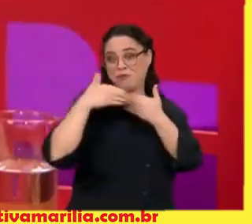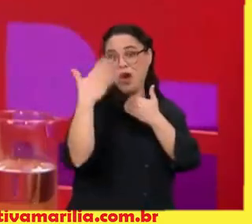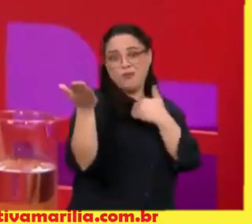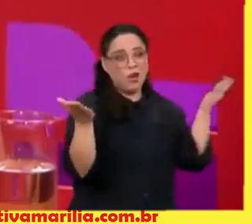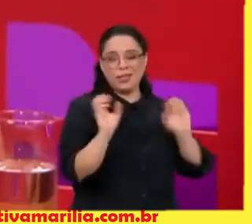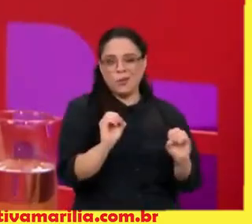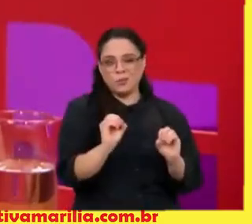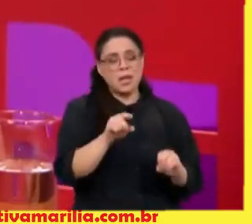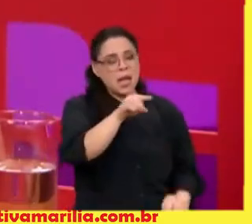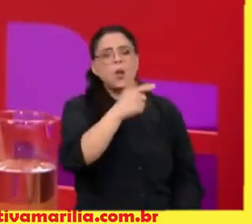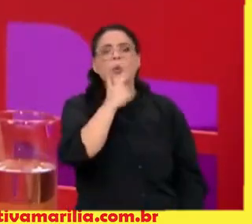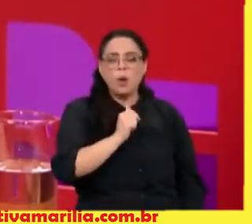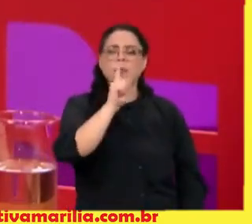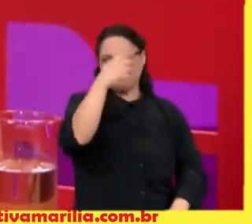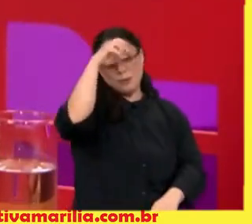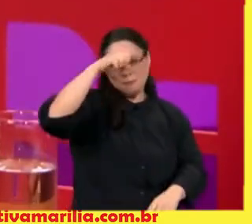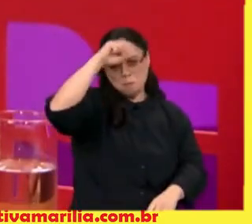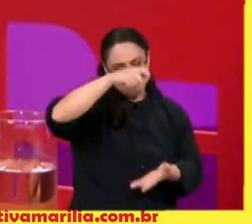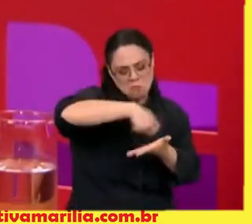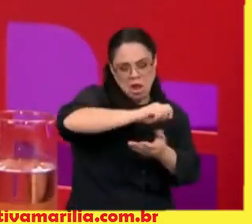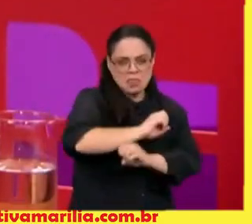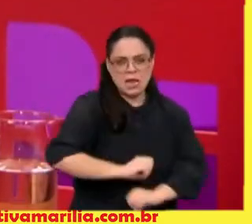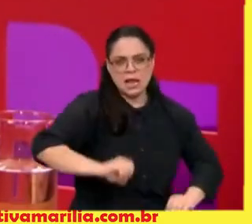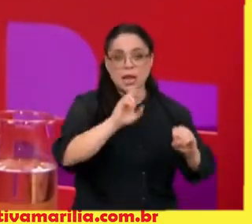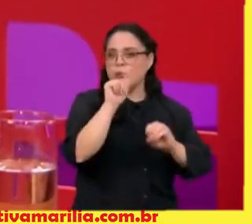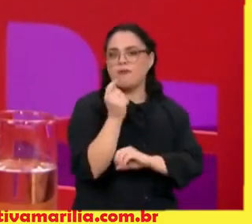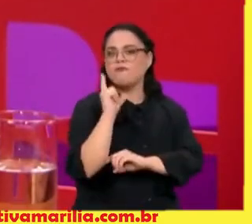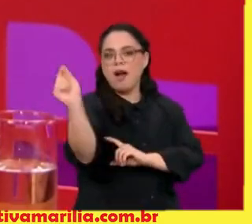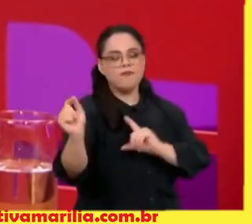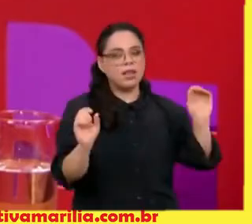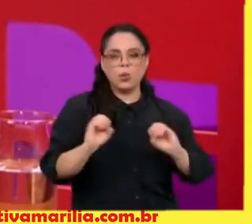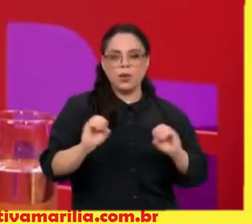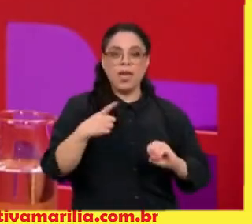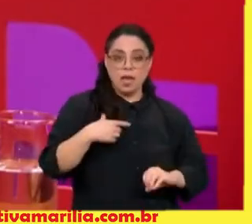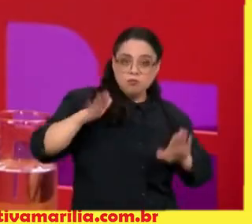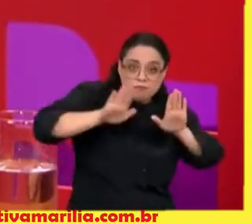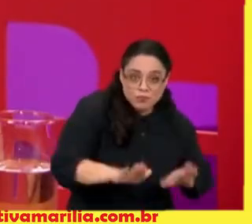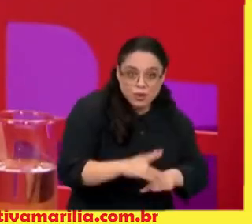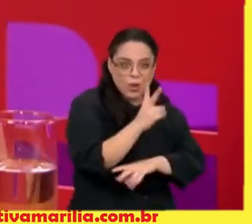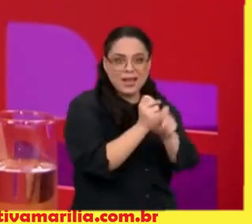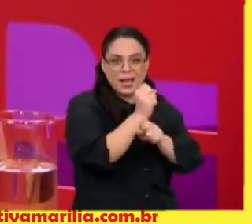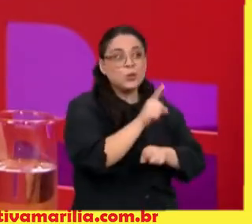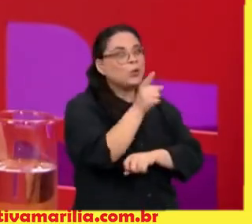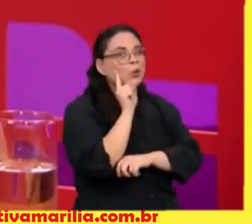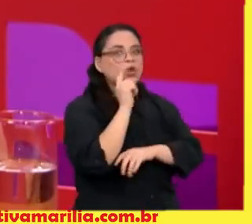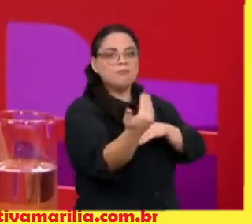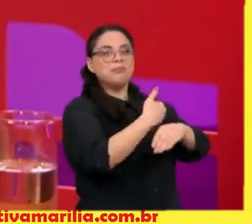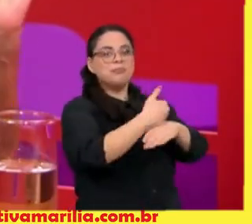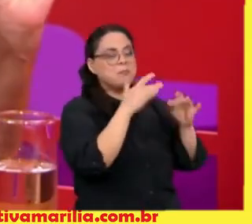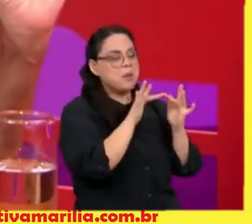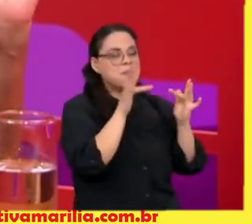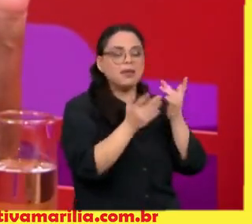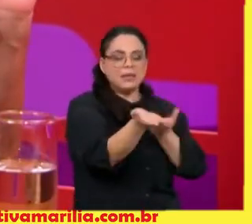estava sempre lá. Os 2 anos e pouco que eu fiquei lá, ele ia todas as vezes. É muito incrível. E, de repente,